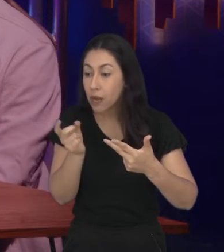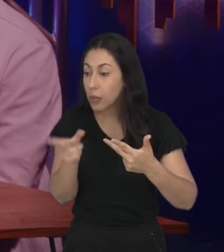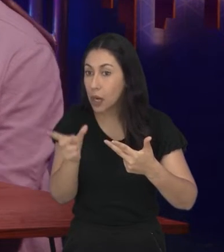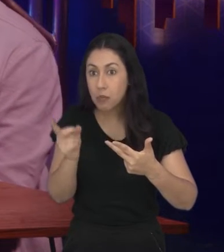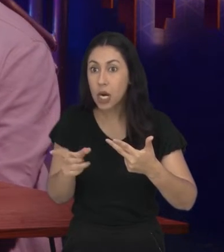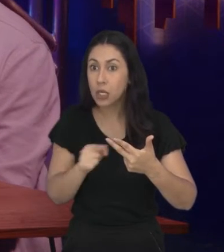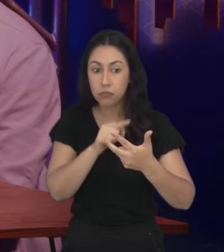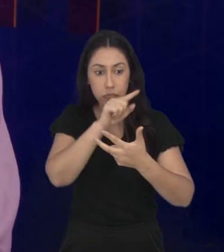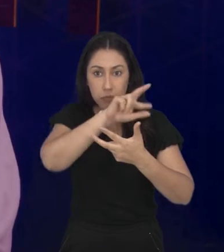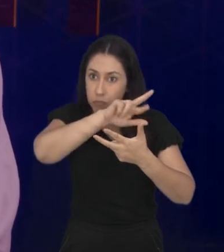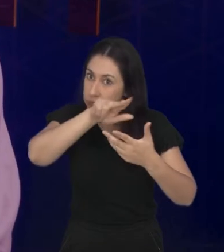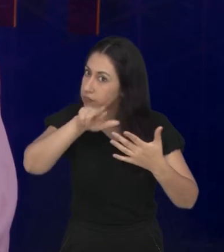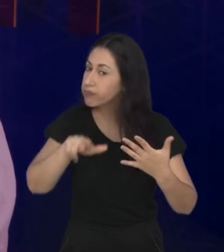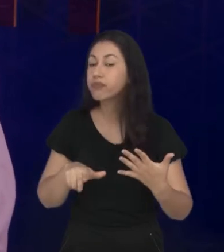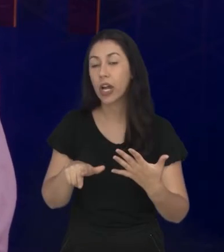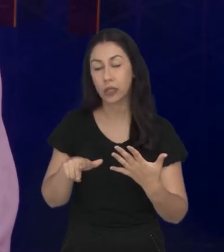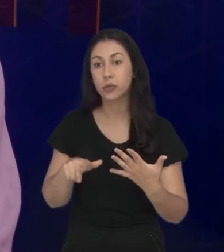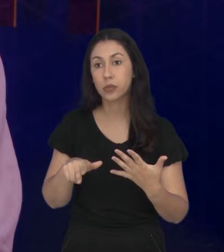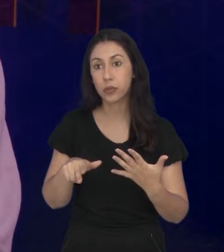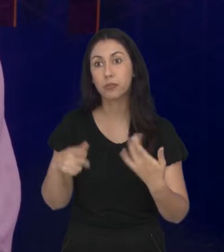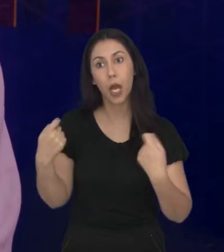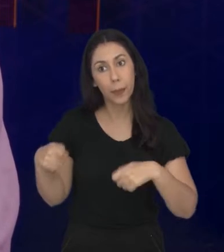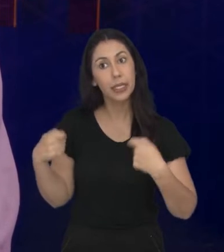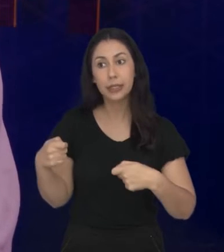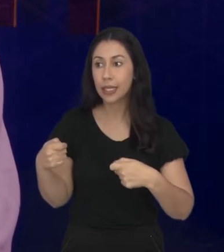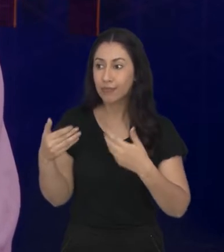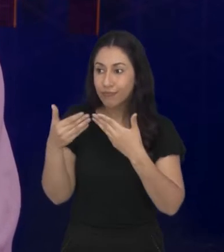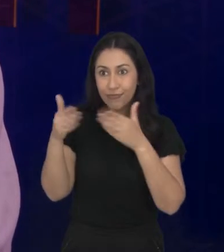e, enfim, diversas outras coisas, né?